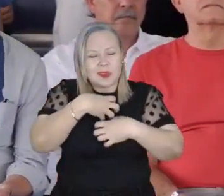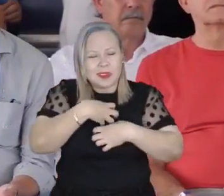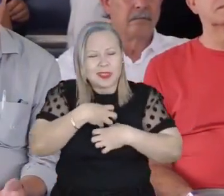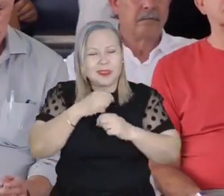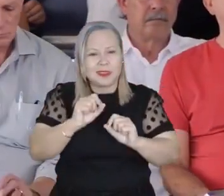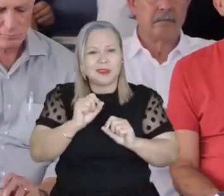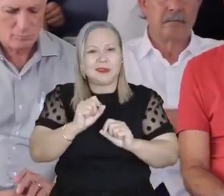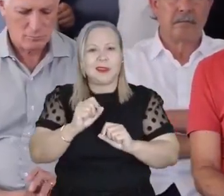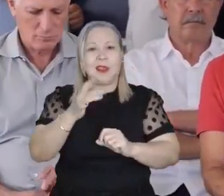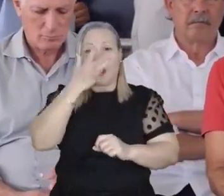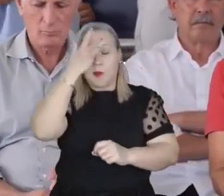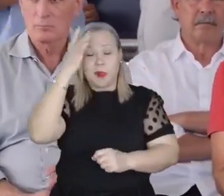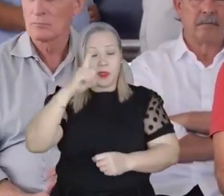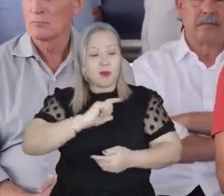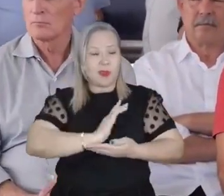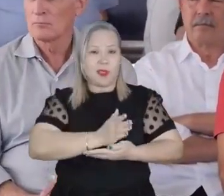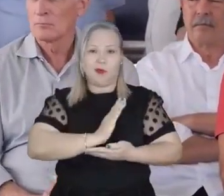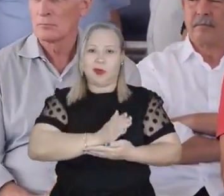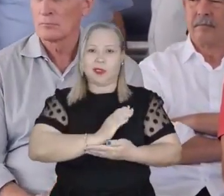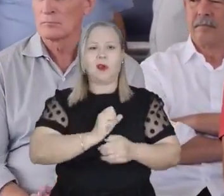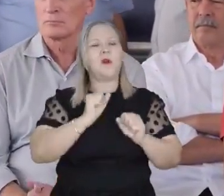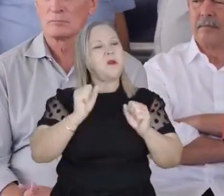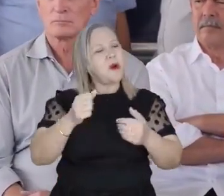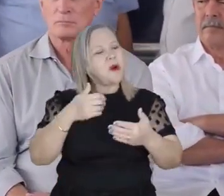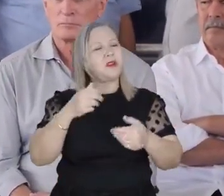pode fazer com a cabeça. Mas para